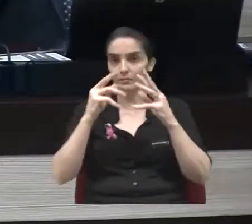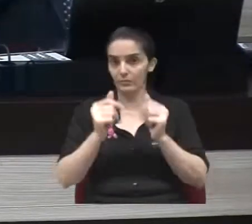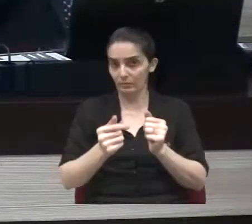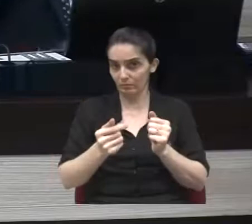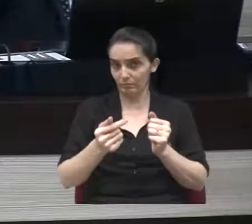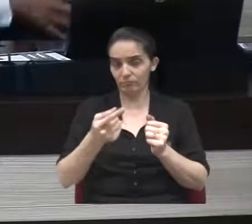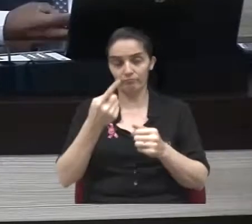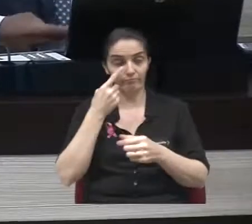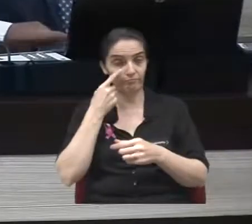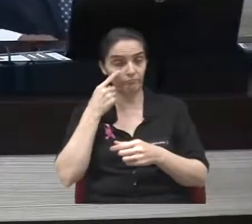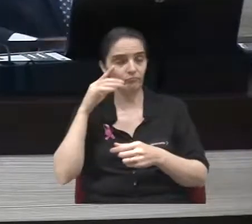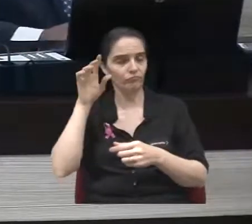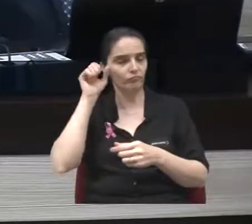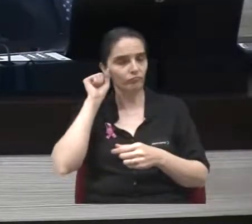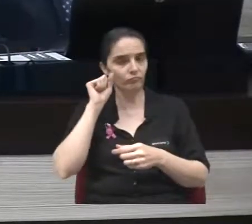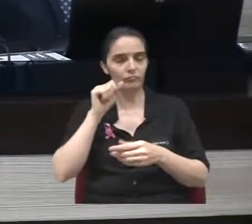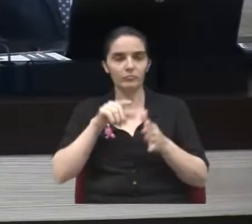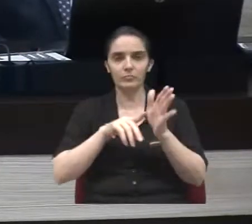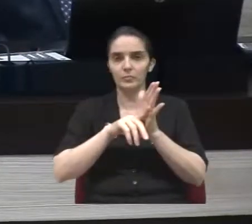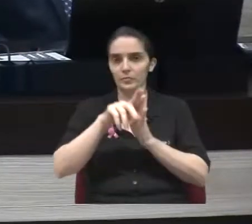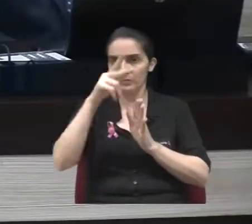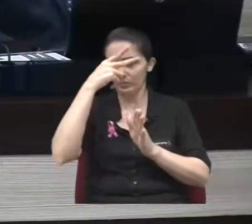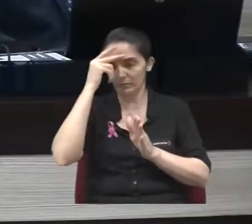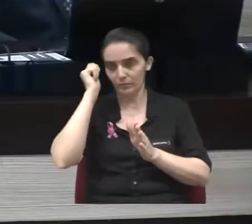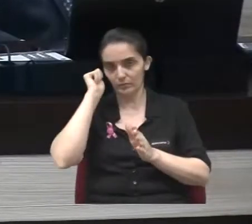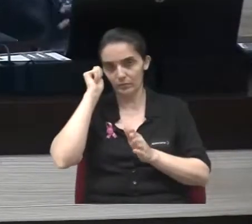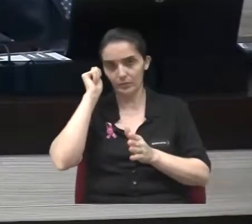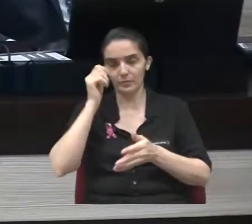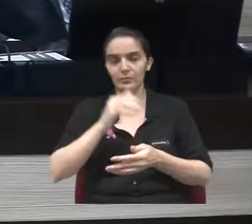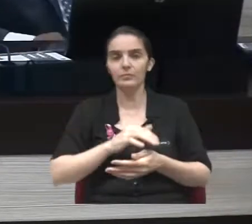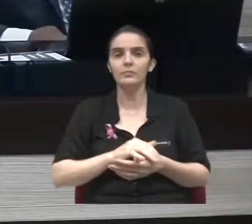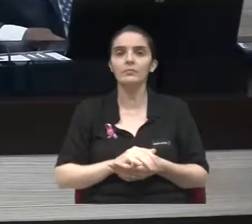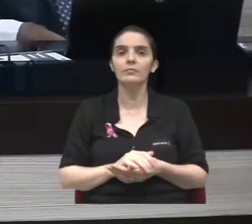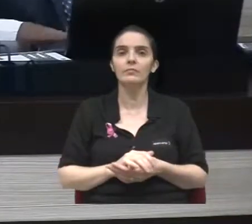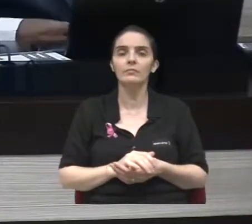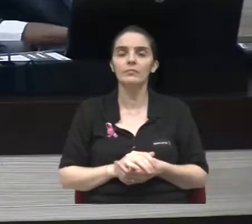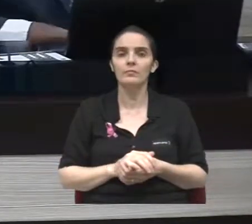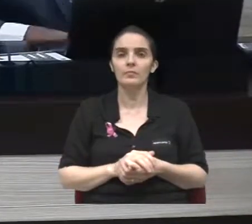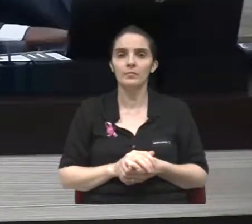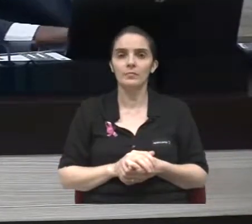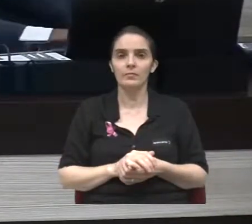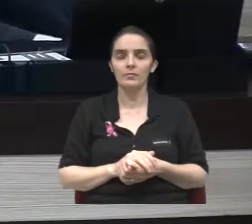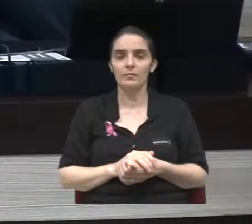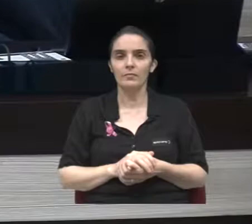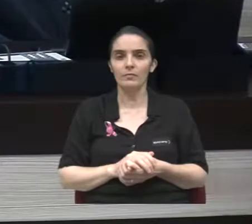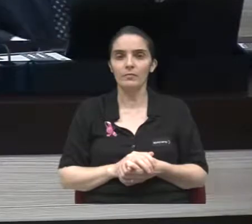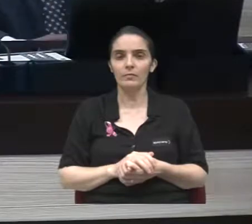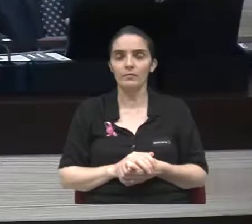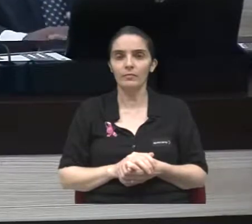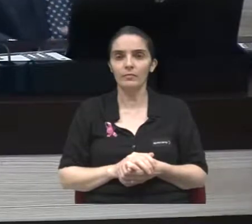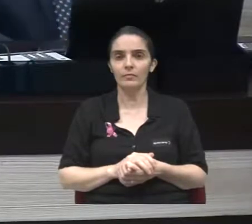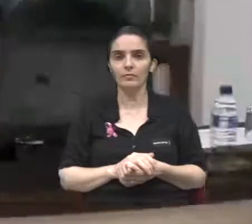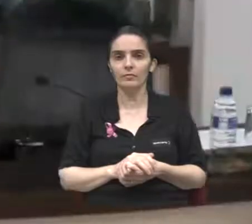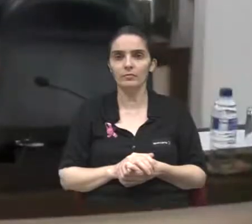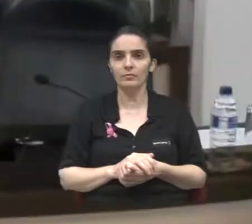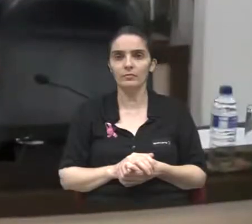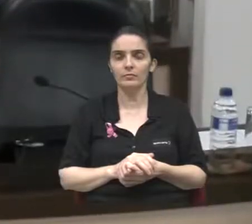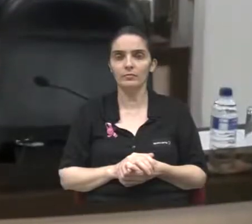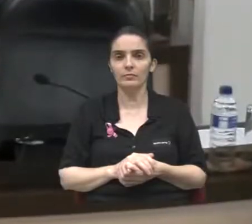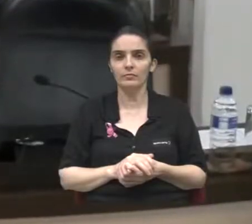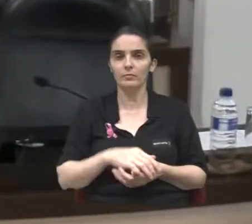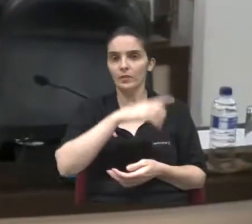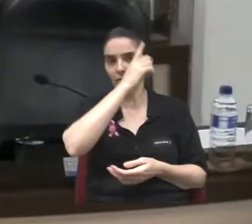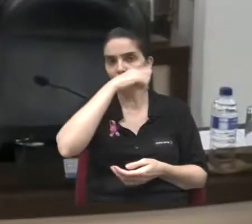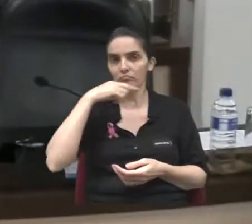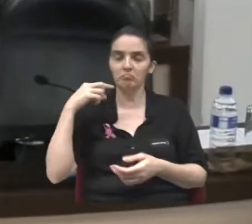esse requerimento é bem pertinente, vereador Wagner. Algumas respostas, talvez, eu até possa dá-las. É uma coisa